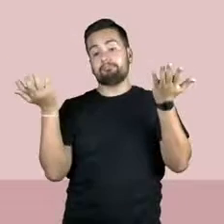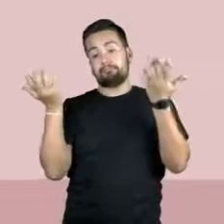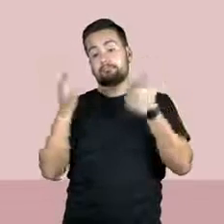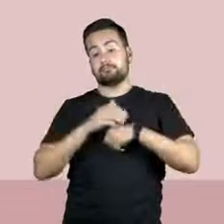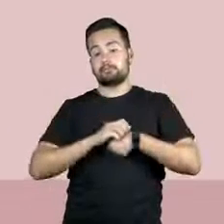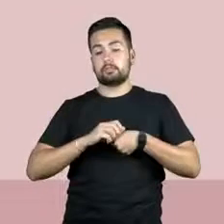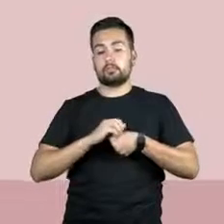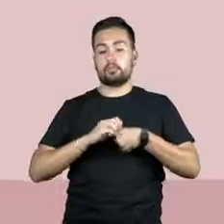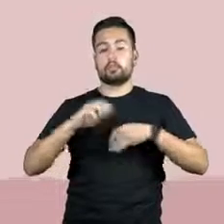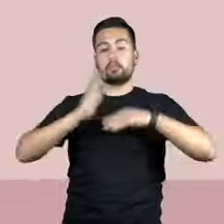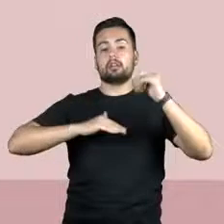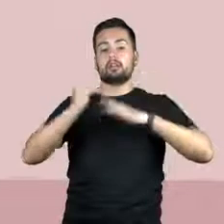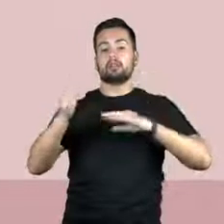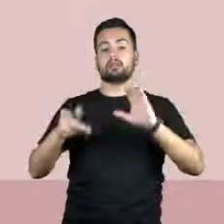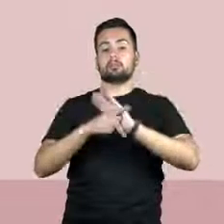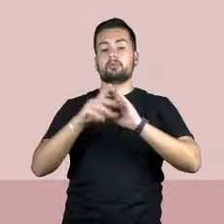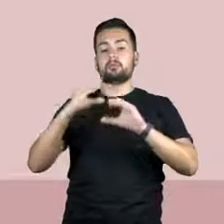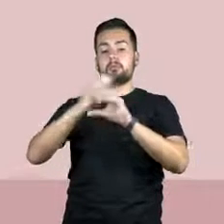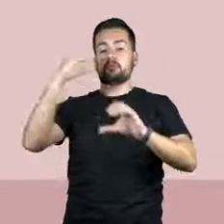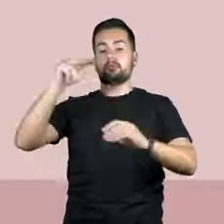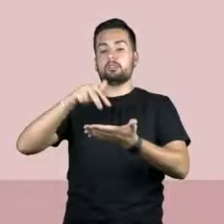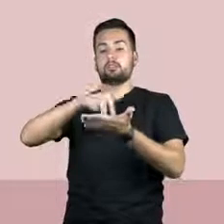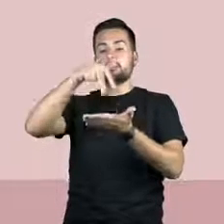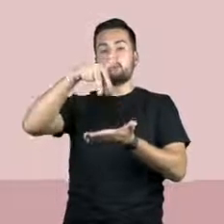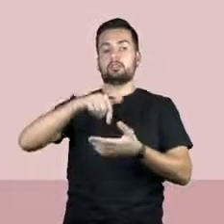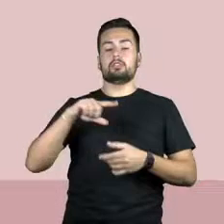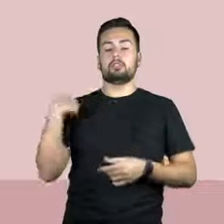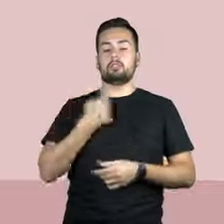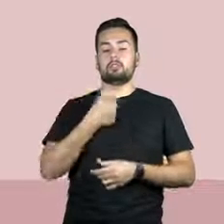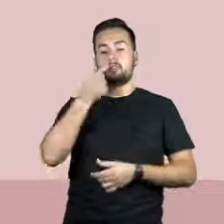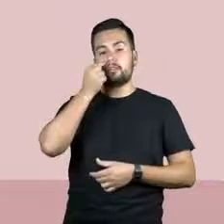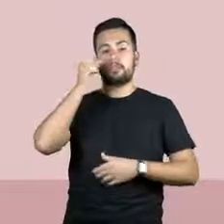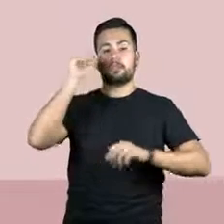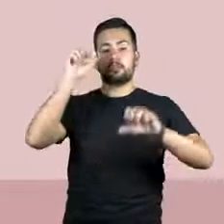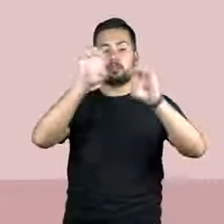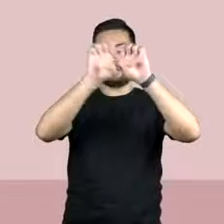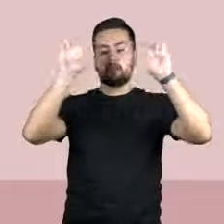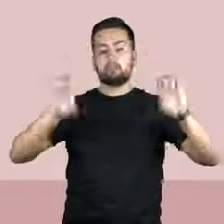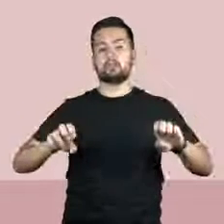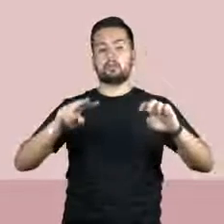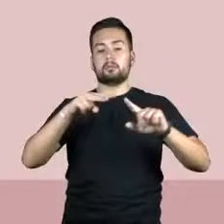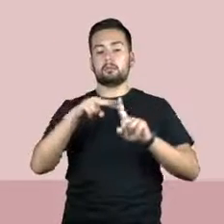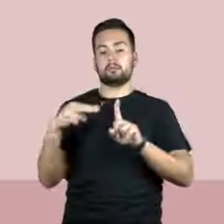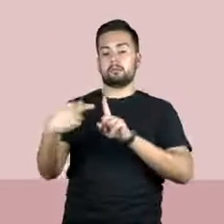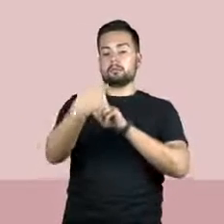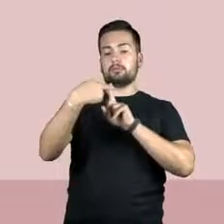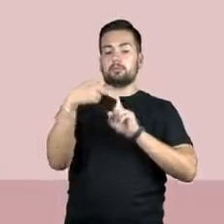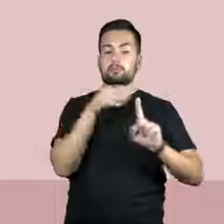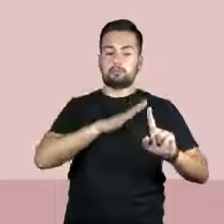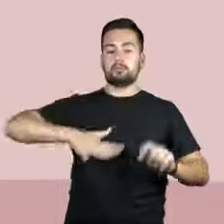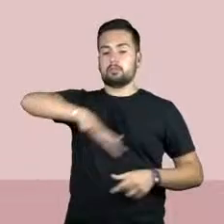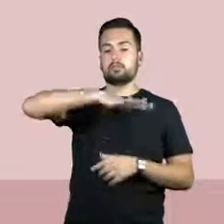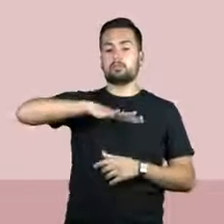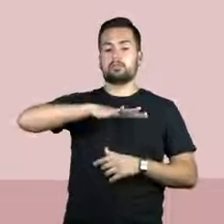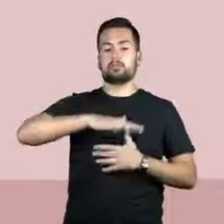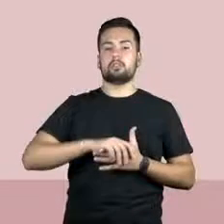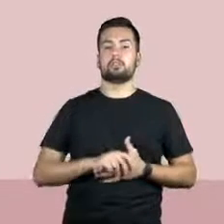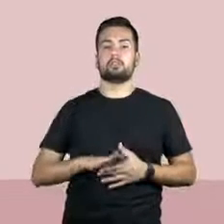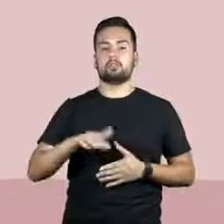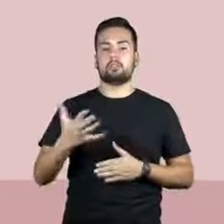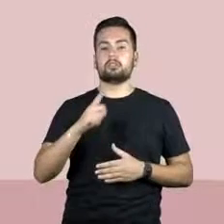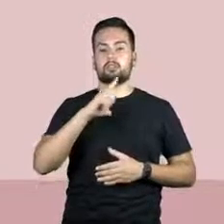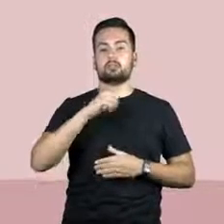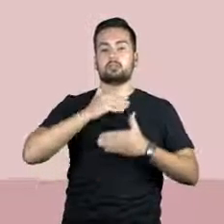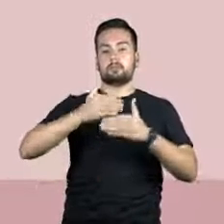principalmente da engenharia civil, é muitas vezes a gente analisar estruturas do ponto de vista local, né? Então, a gente tem, por exemplo, um muro de